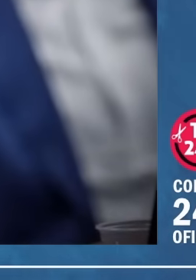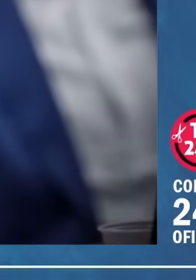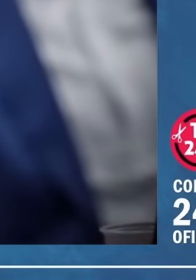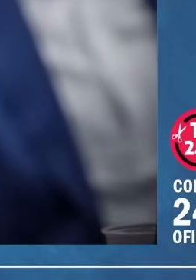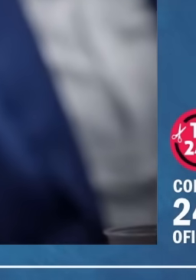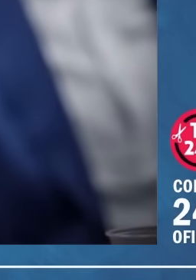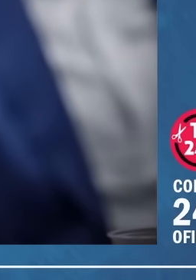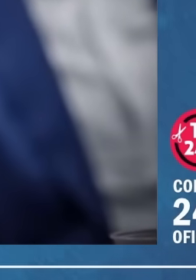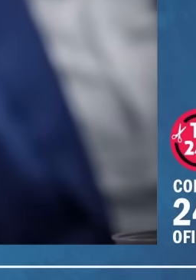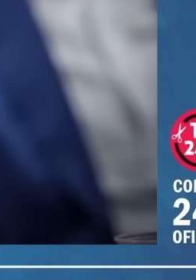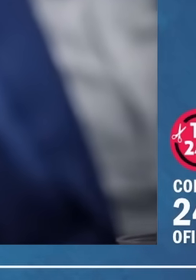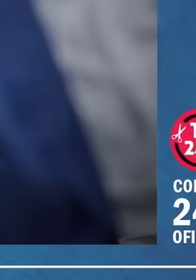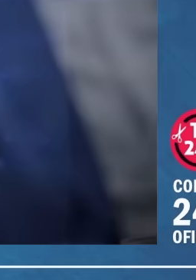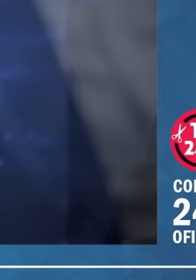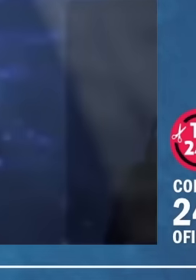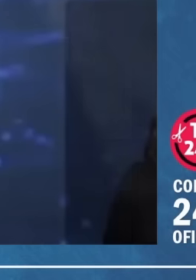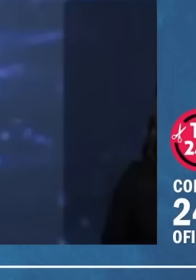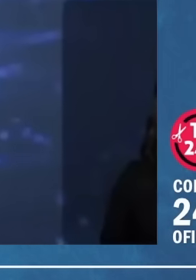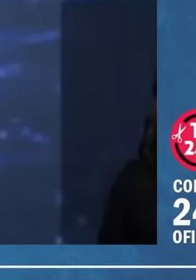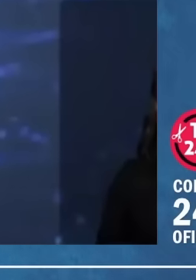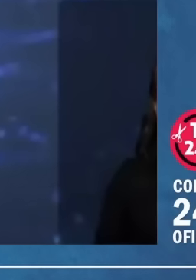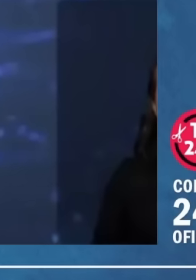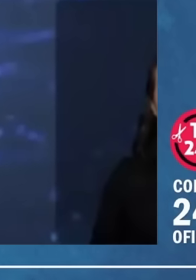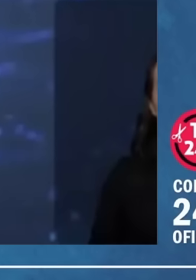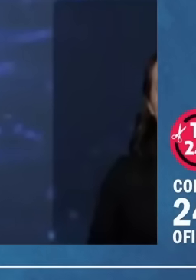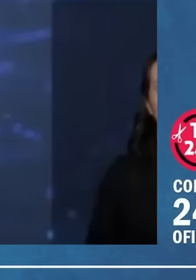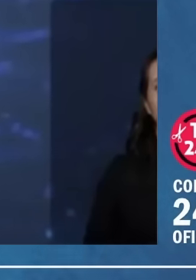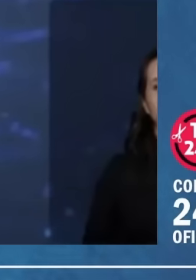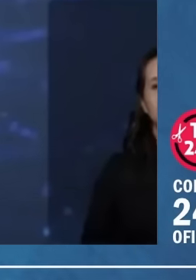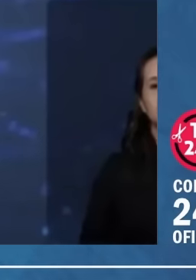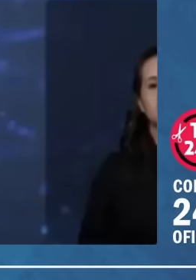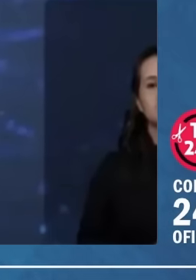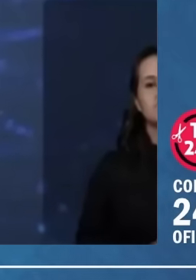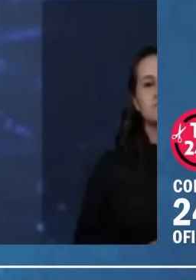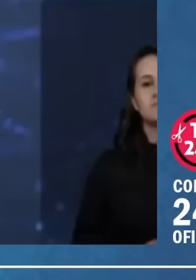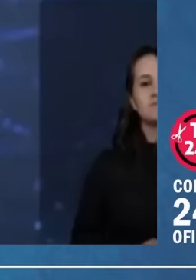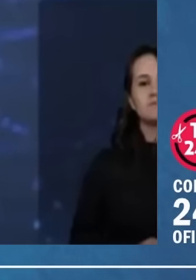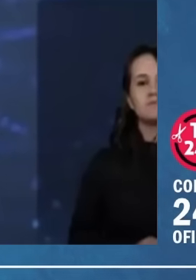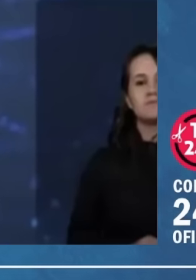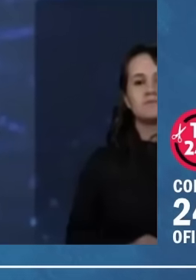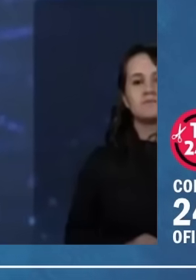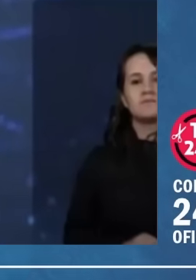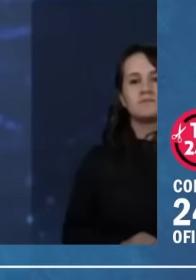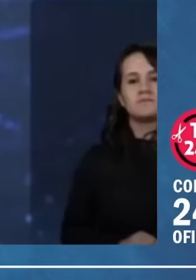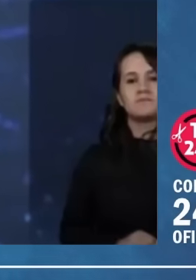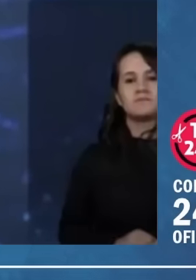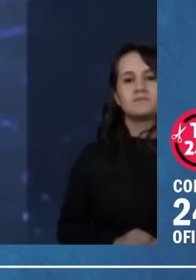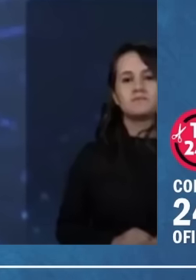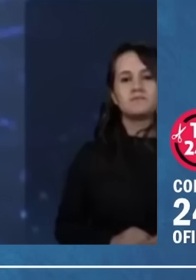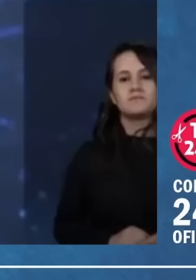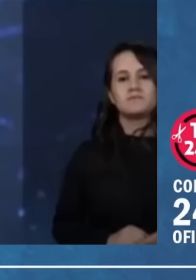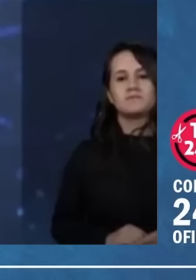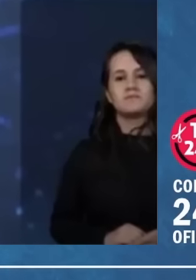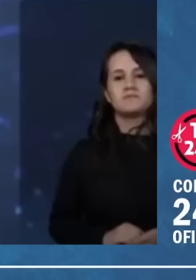2010. 5 anos antes, durante a Operação Pegasus da Polícia Federal, Marçal foi preso, mas depois acabou não cumprindo a